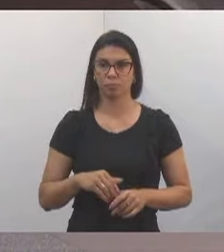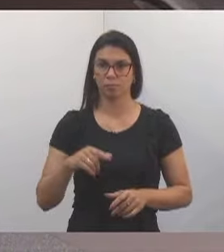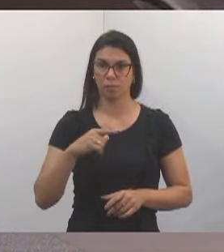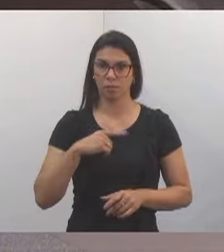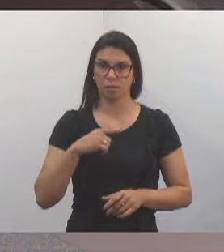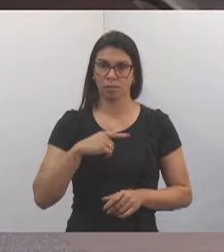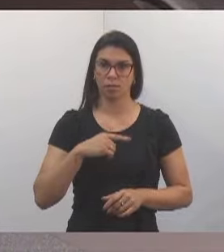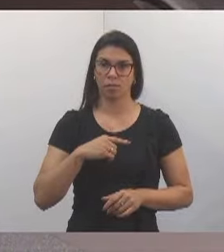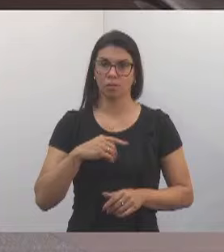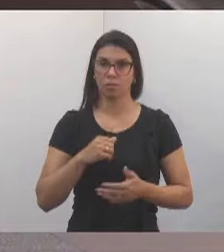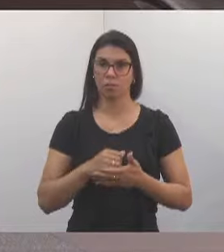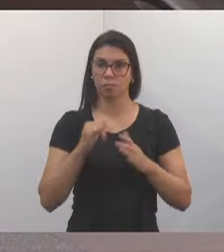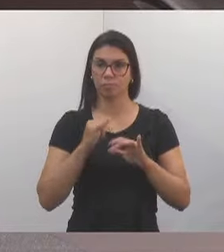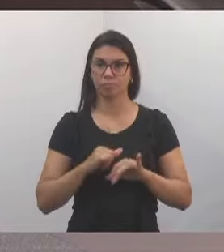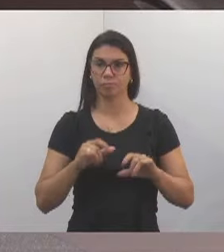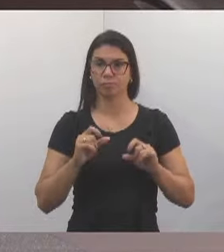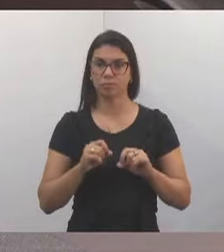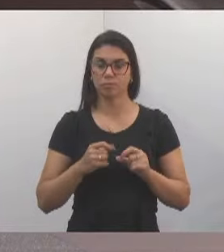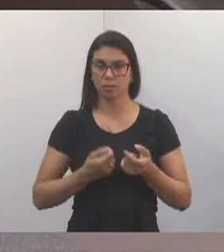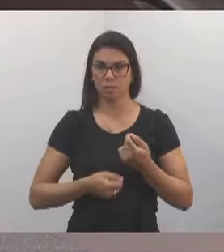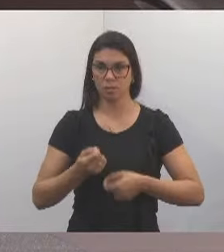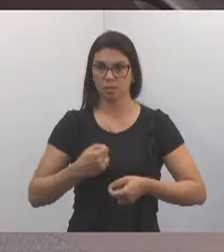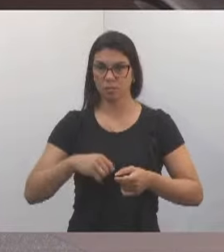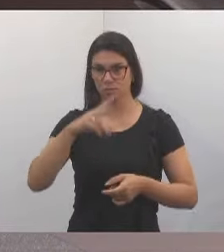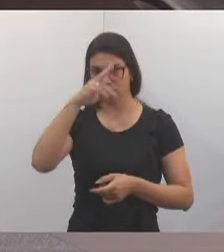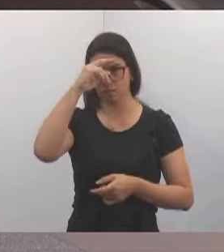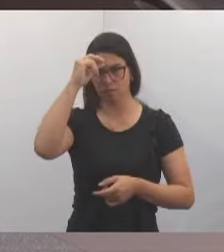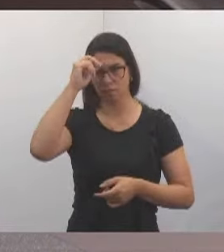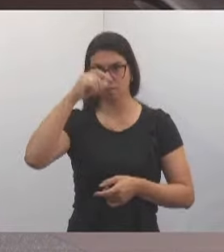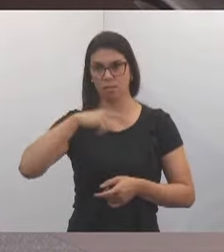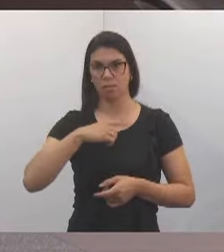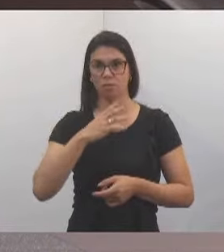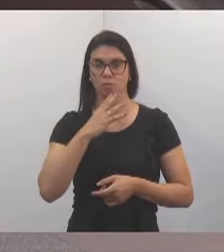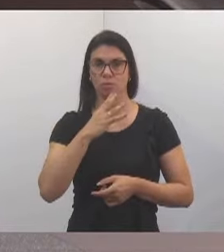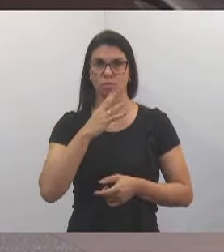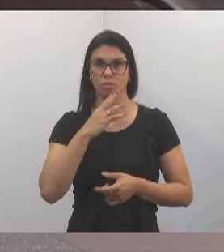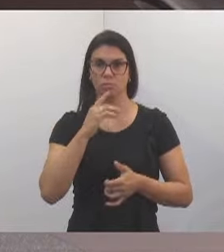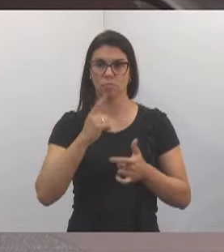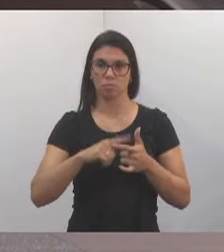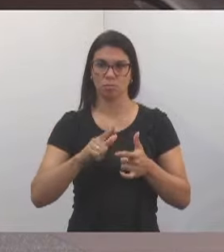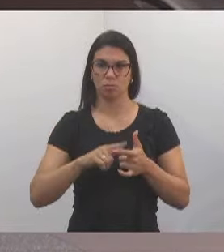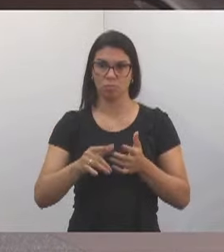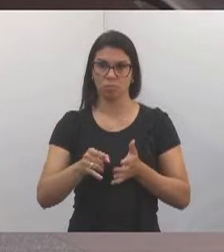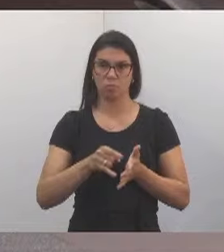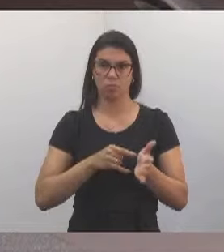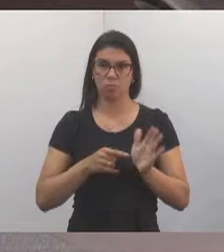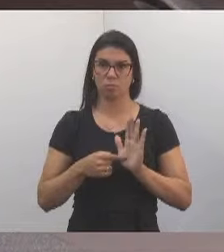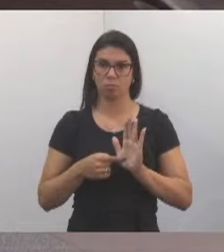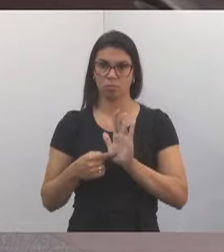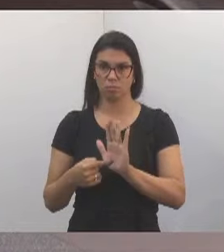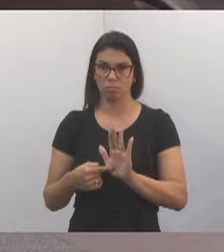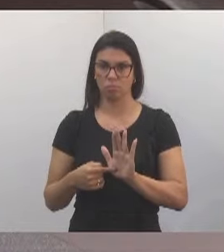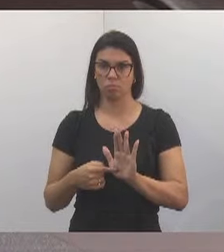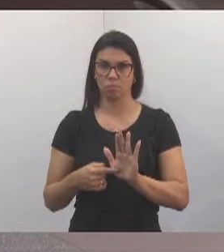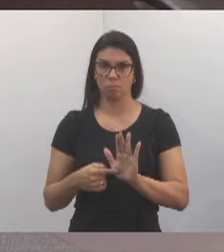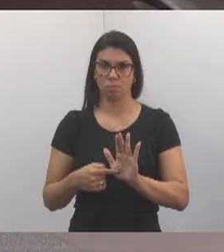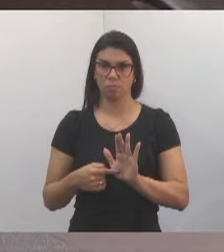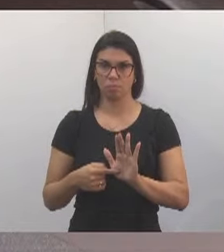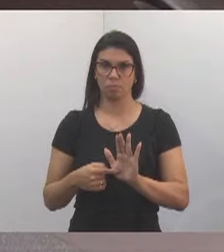informar. Número 1. Essa administração municipal tem conhecimento dos problemas indicados neste documento, que